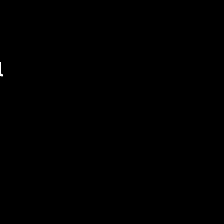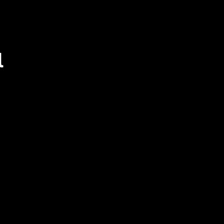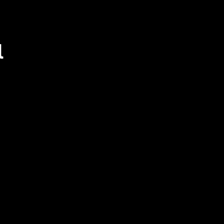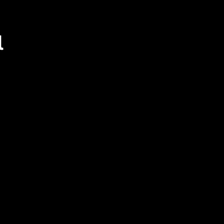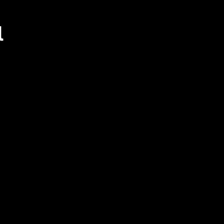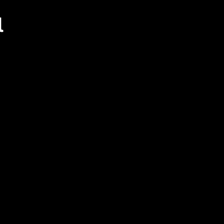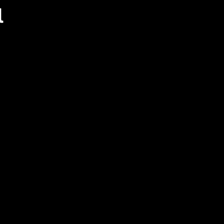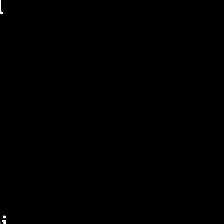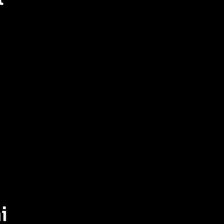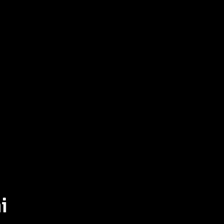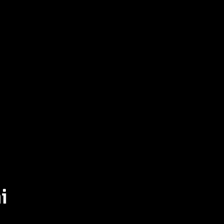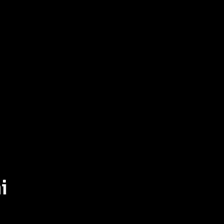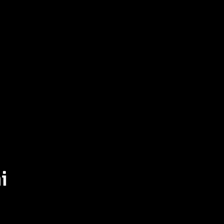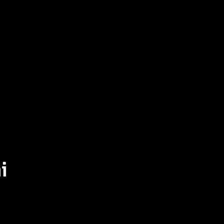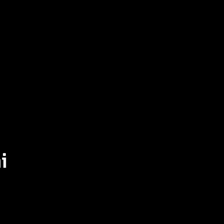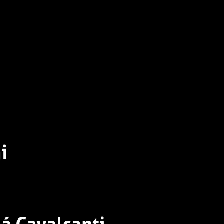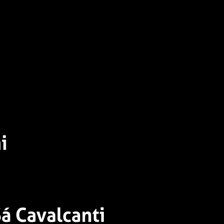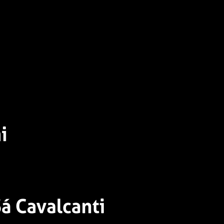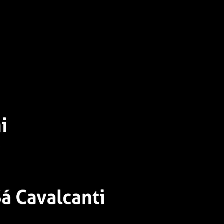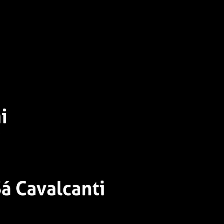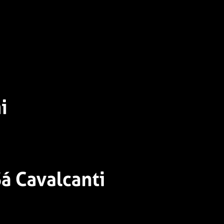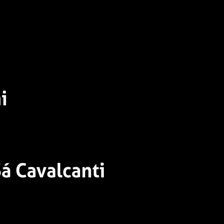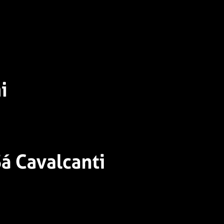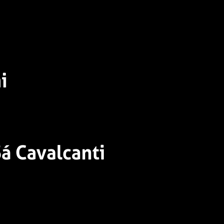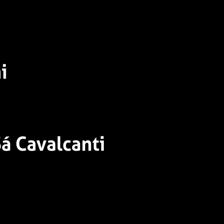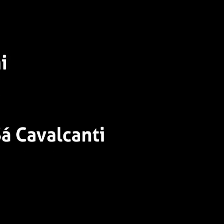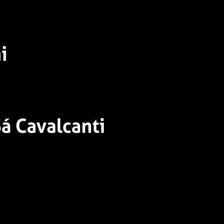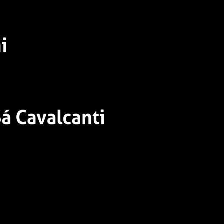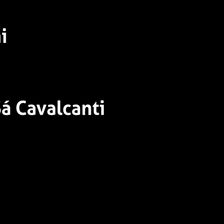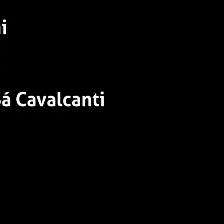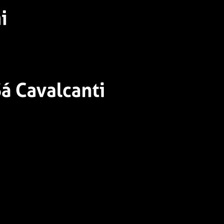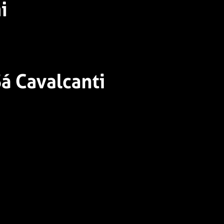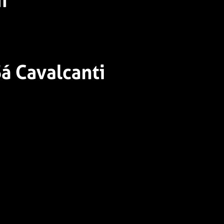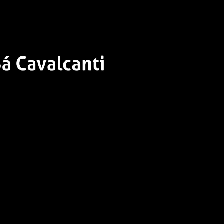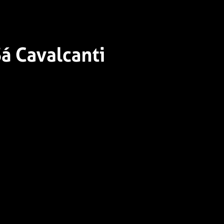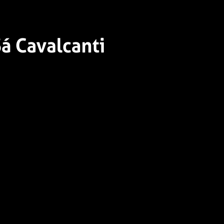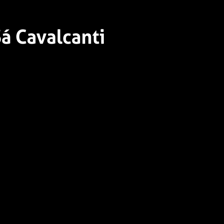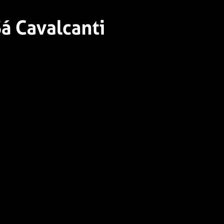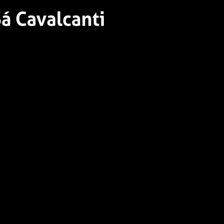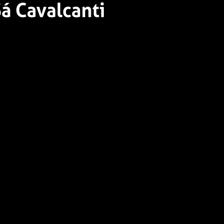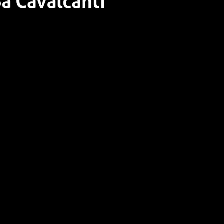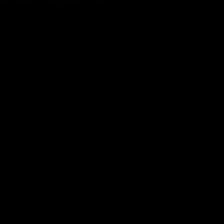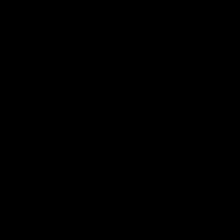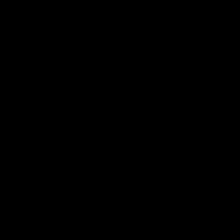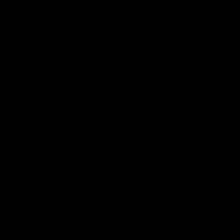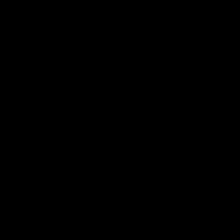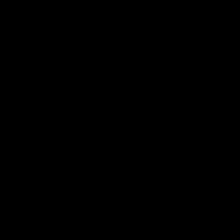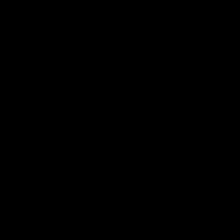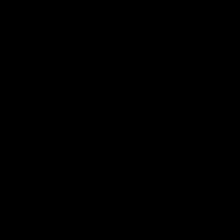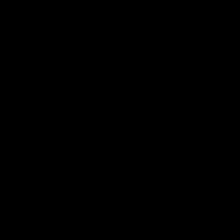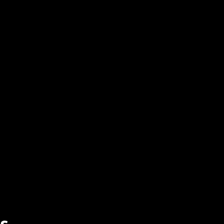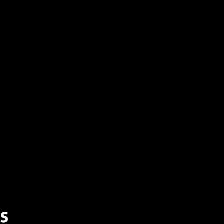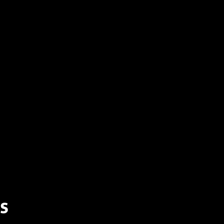de relatos reais, Patsy Secato. Voz off, Débora Finocchiaro. Direção de fotografia, Fred Paz. Direção de produção,